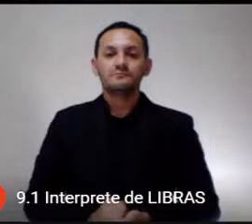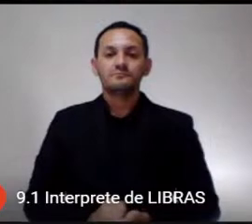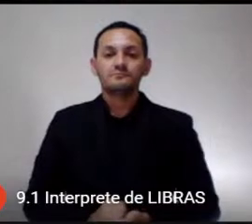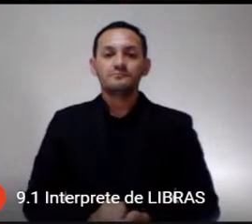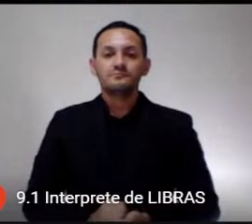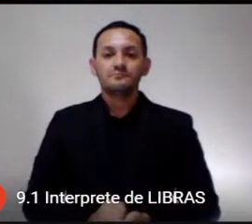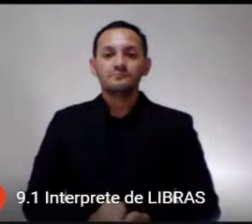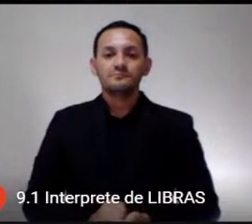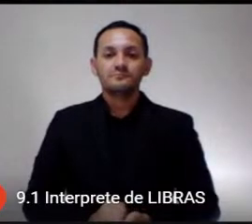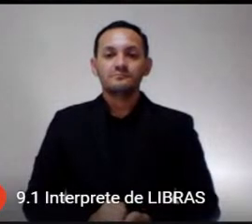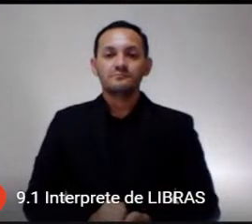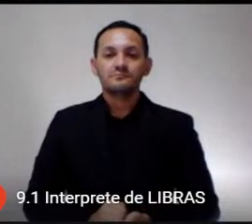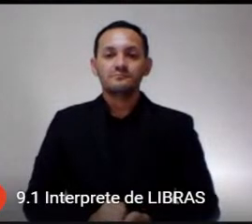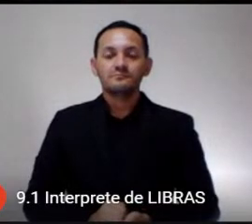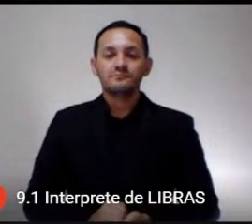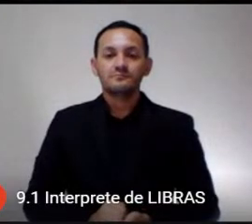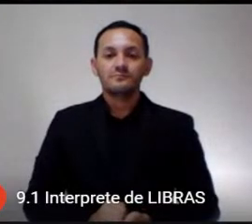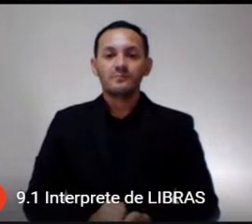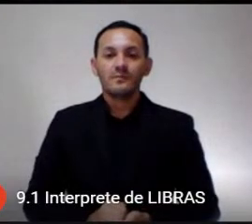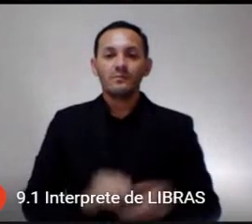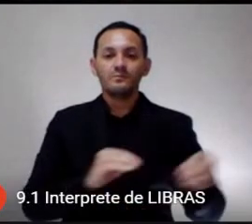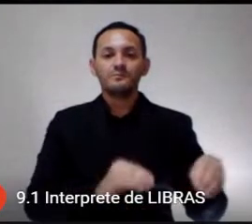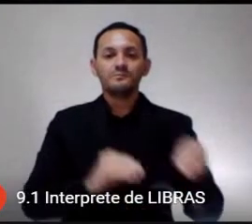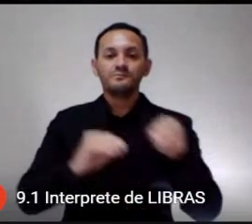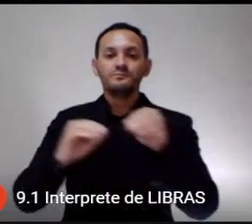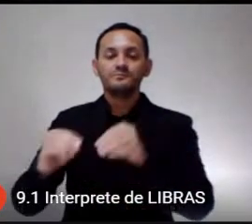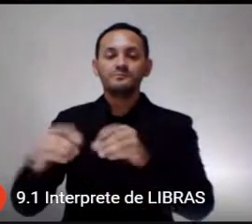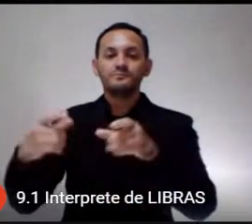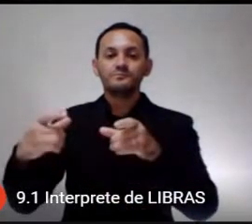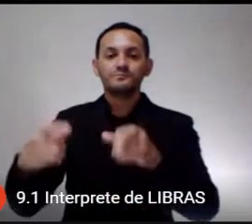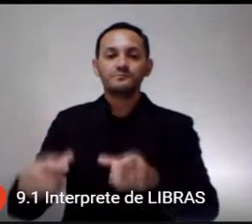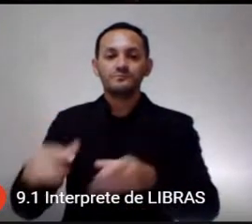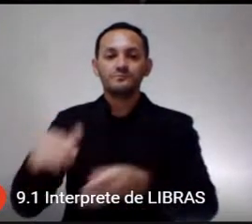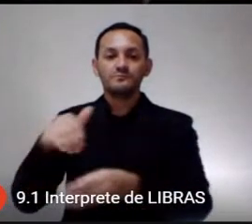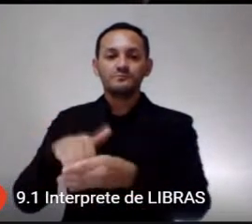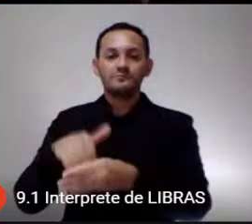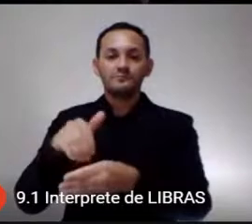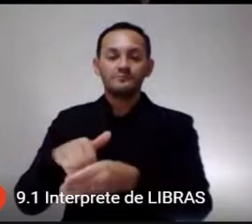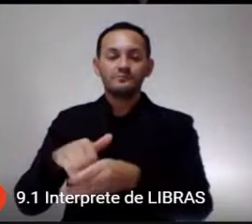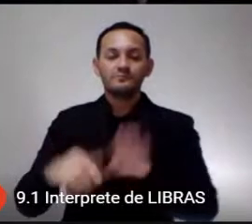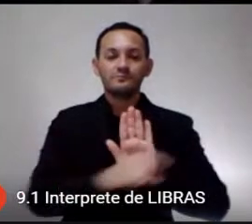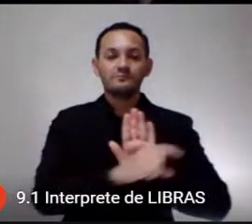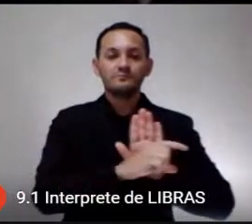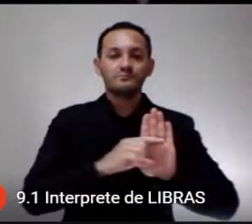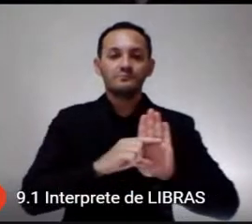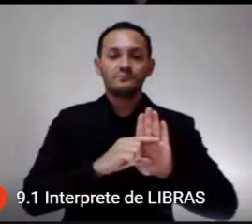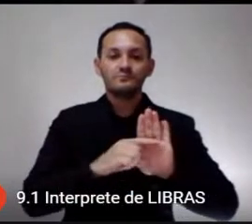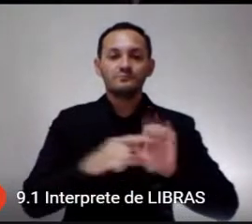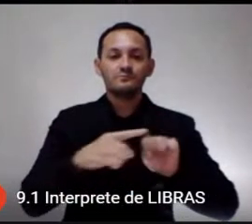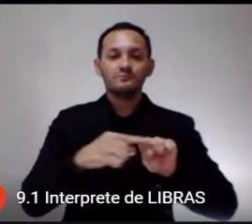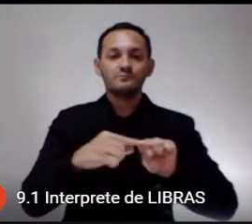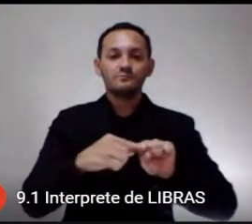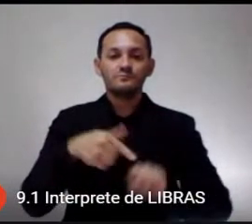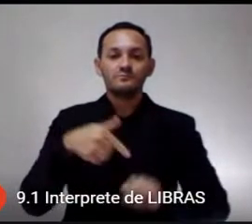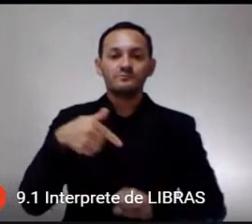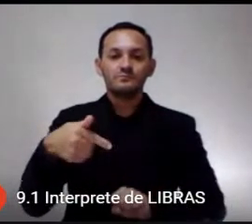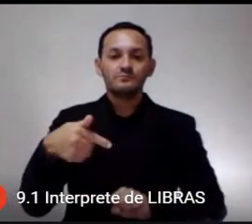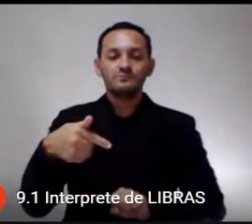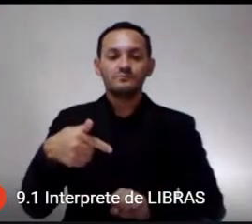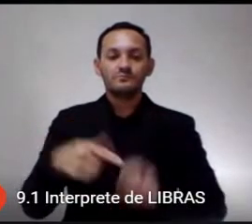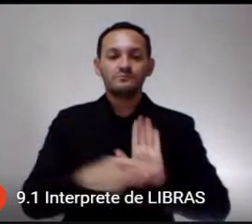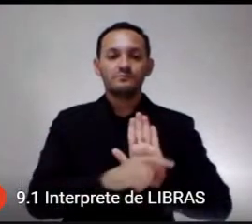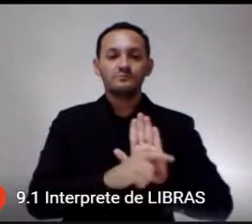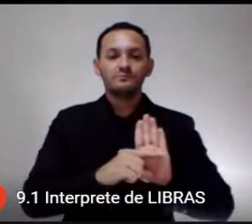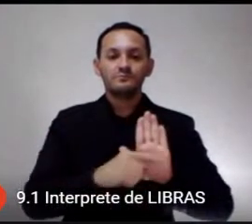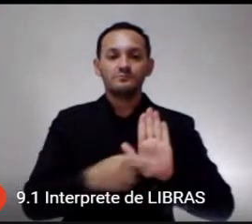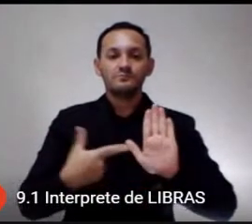ao tratar da transferência de domicílio eleitoral, parágrafo 7º, o artigo 7º, parágrafo